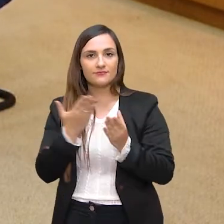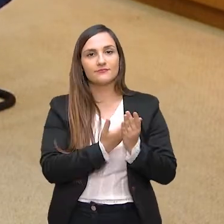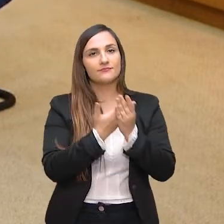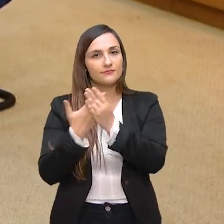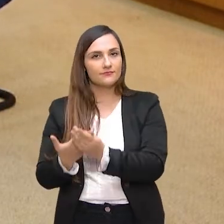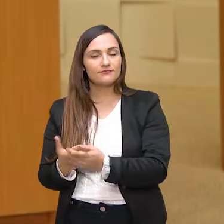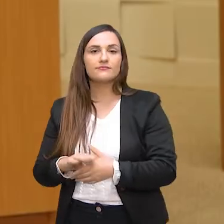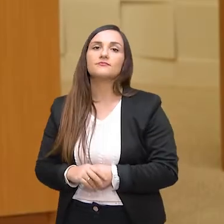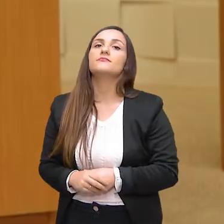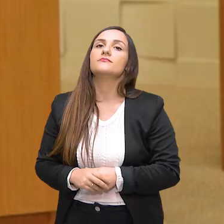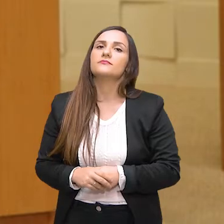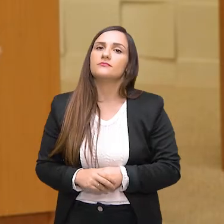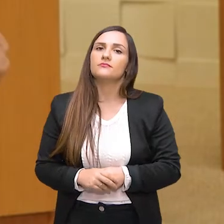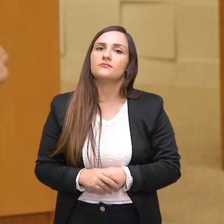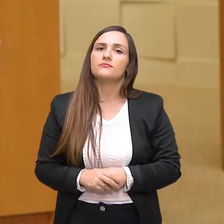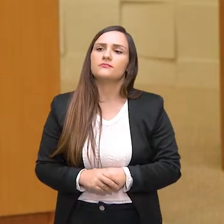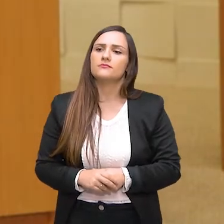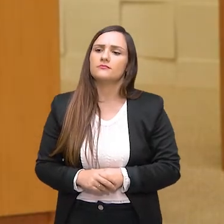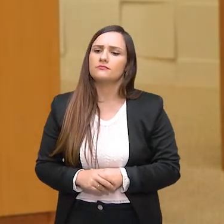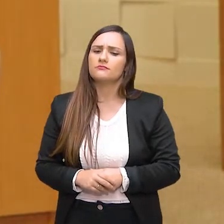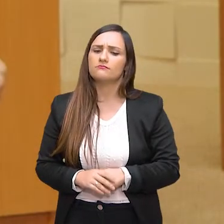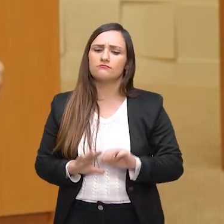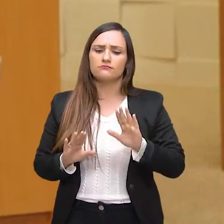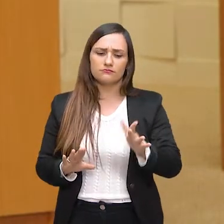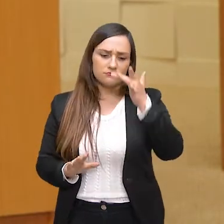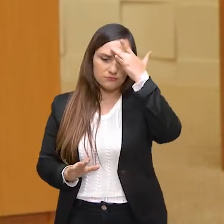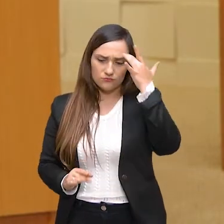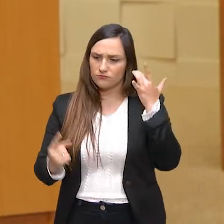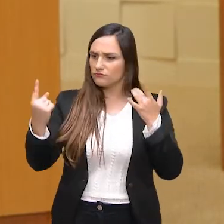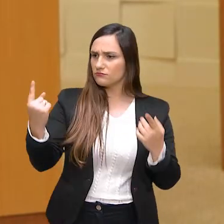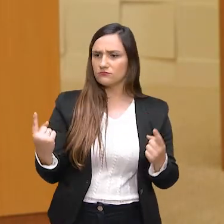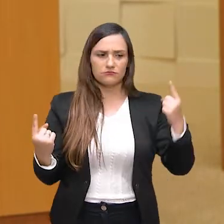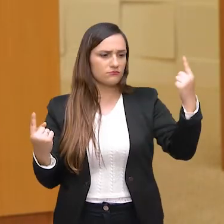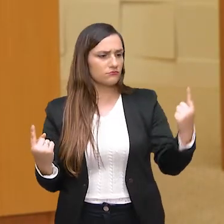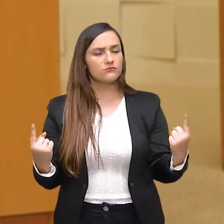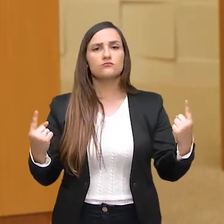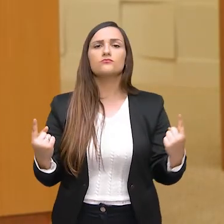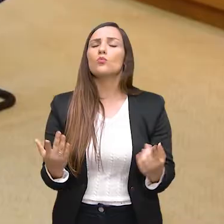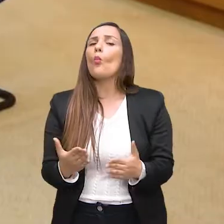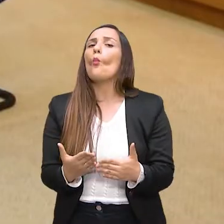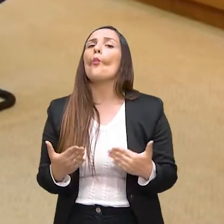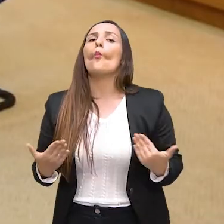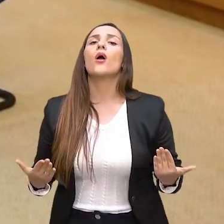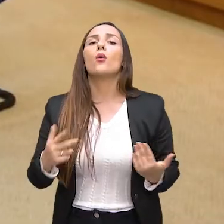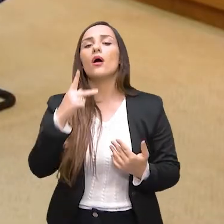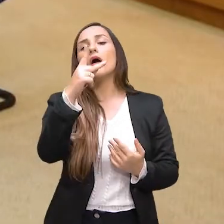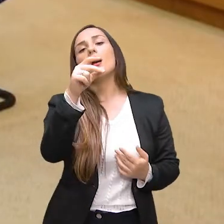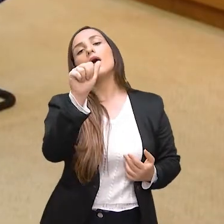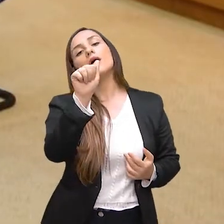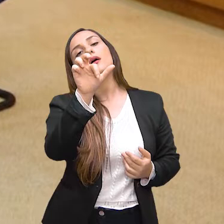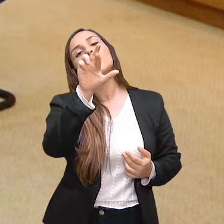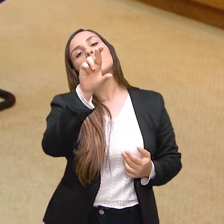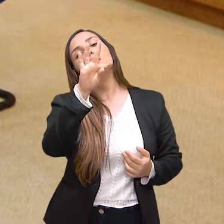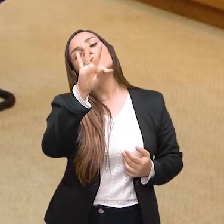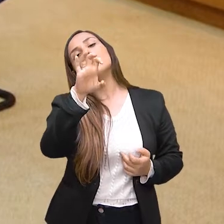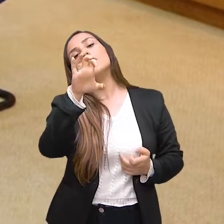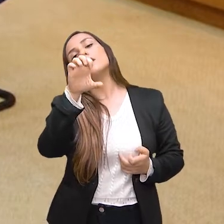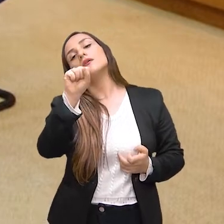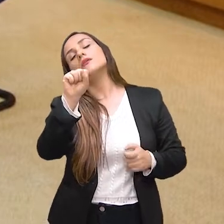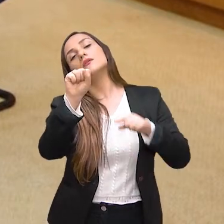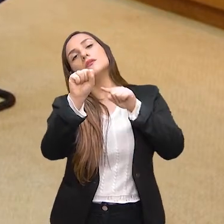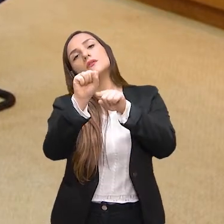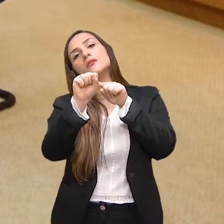do processo. Quem são as partes de um processo? Pois bem, o processo, o